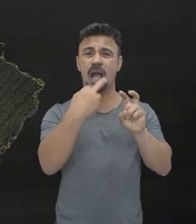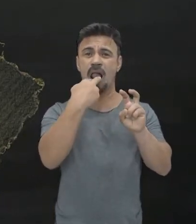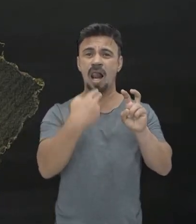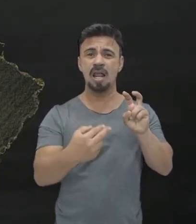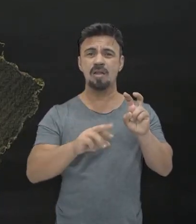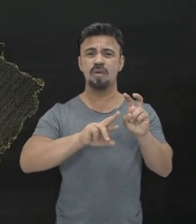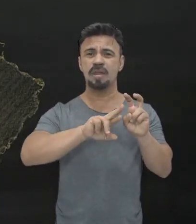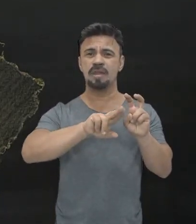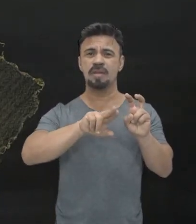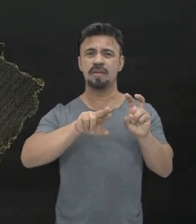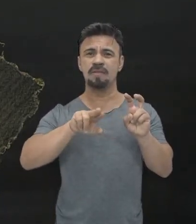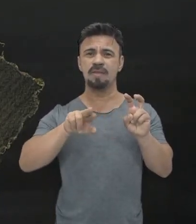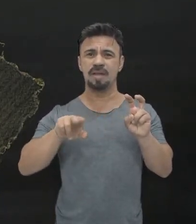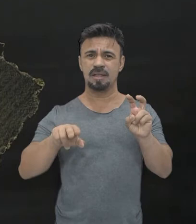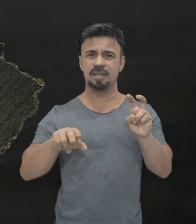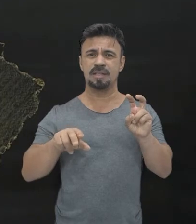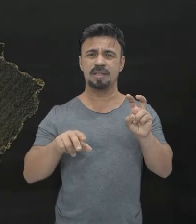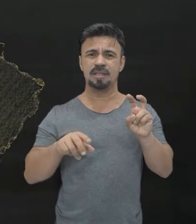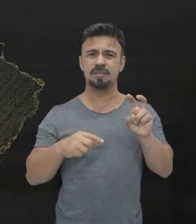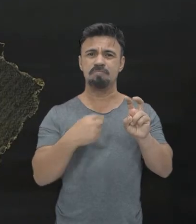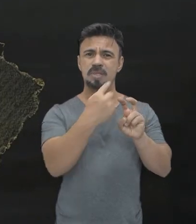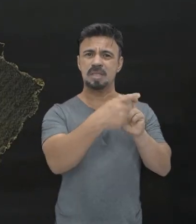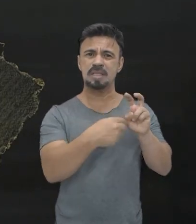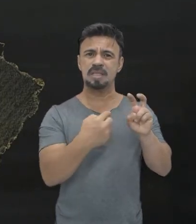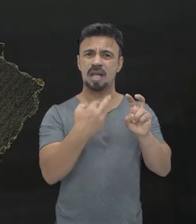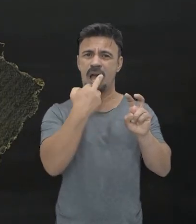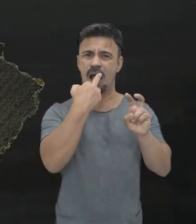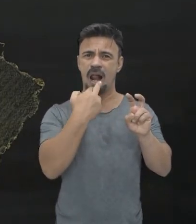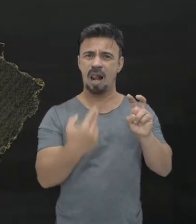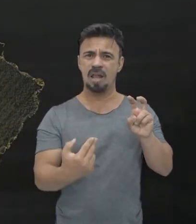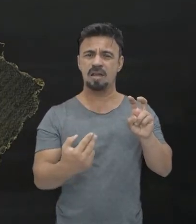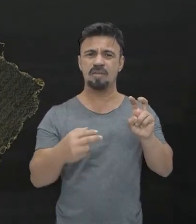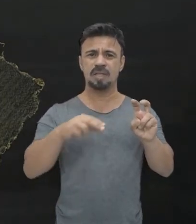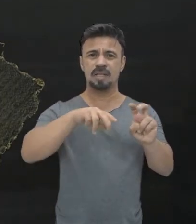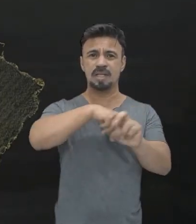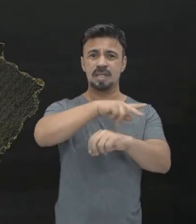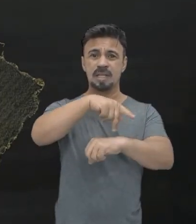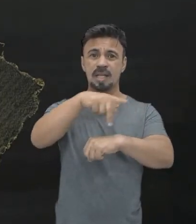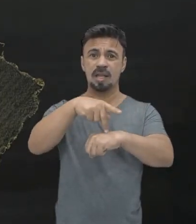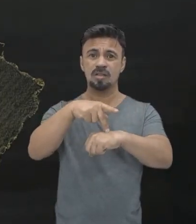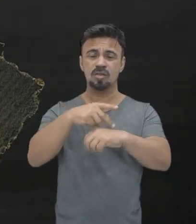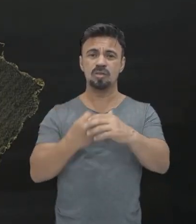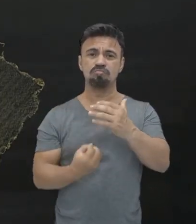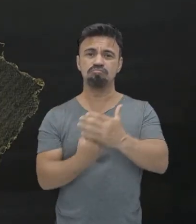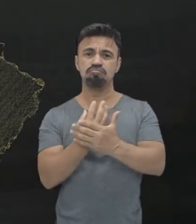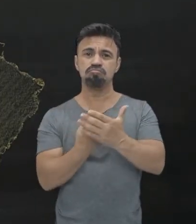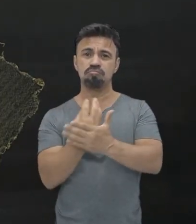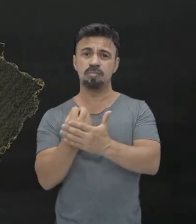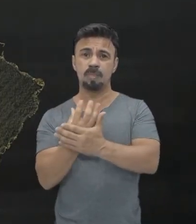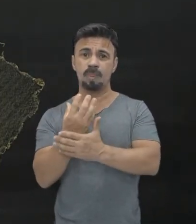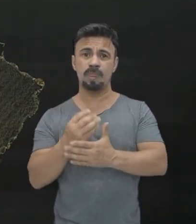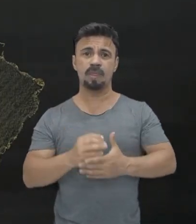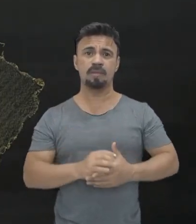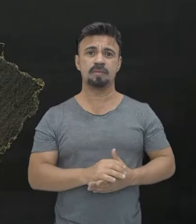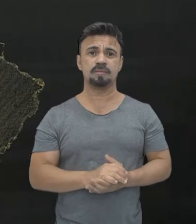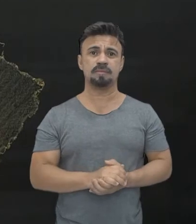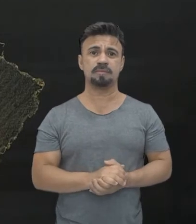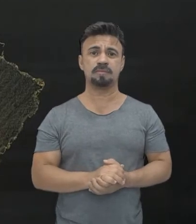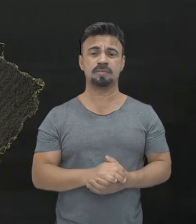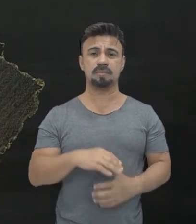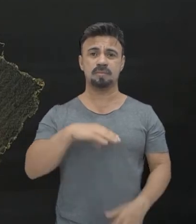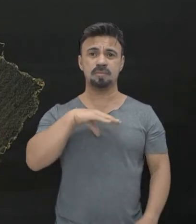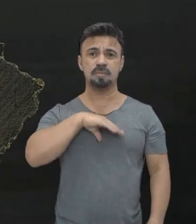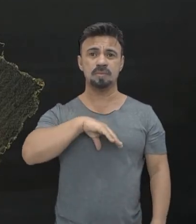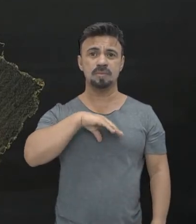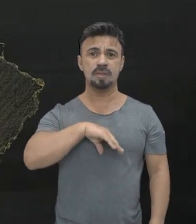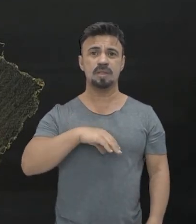diferentes, 5 raízes de nações que acabaram surgindo. O